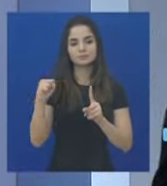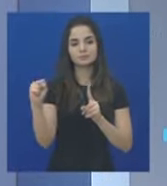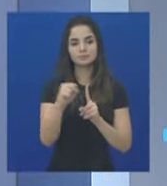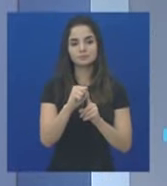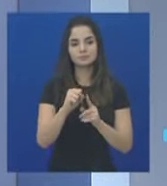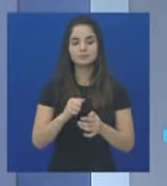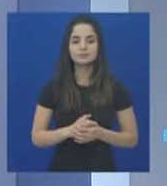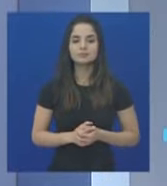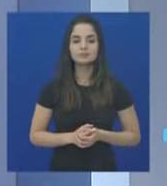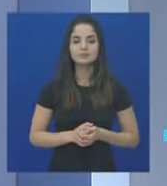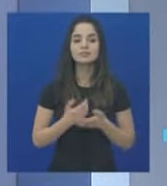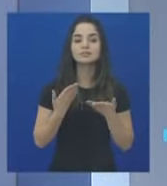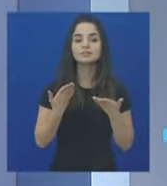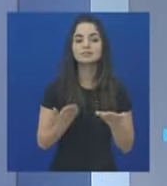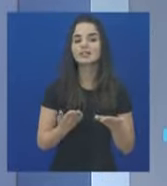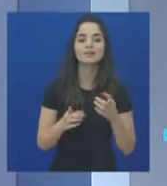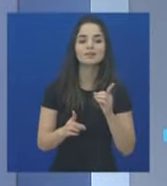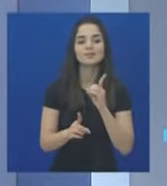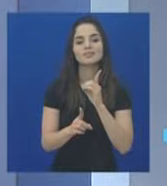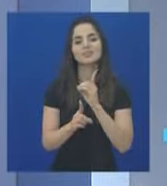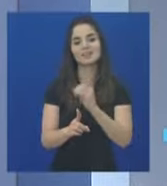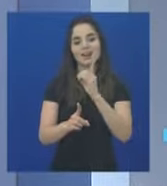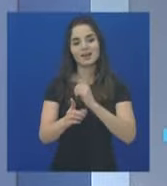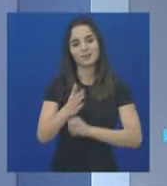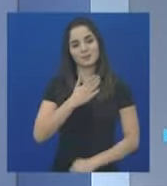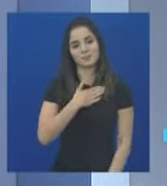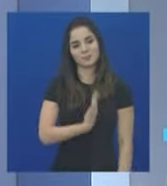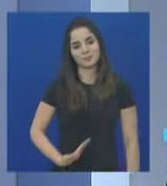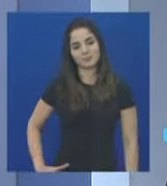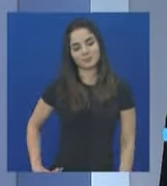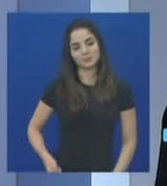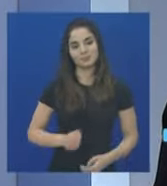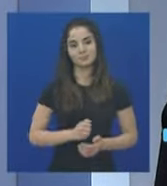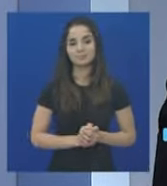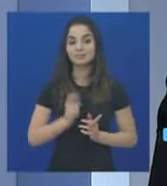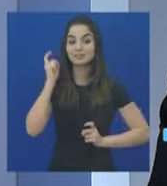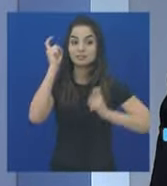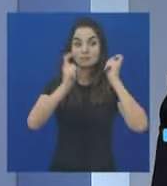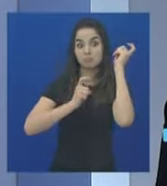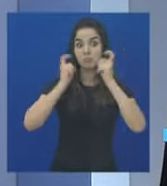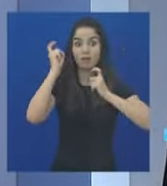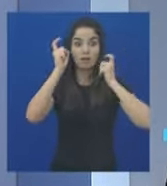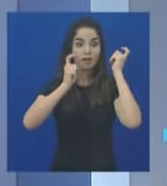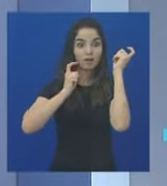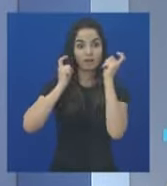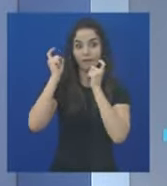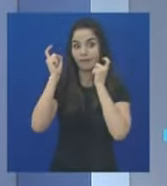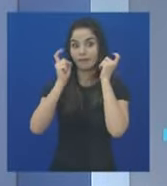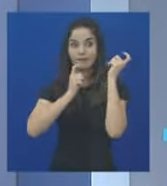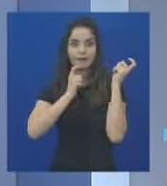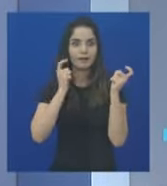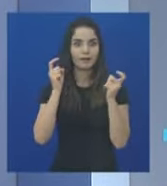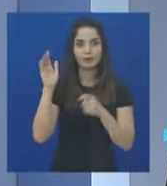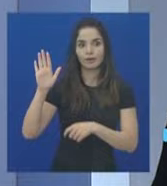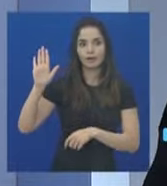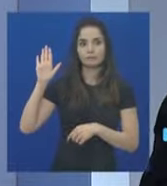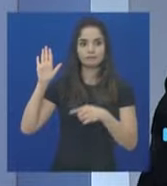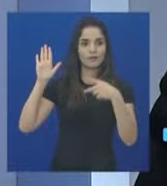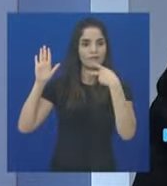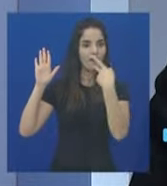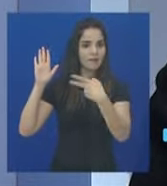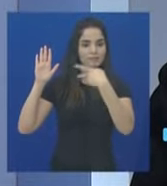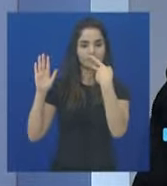É isso que você vai encontrar com Marquinhos Mendes. O desespero é tão grande, tão grande, tão grande, que ele não cansa de falar de